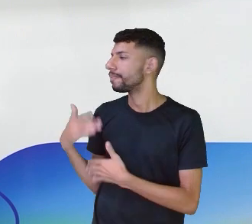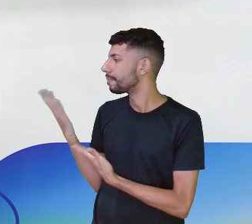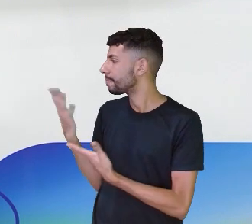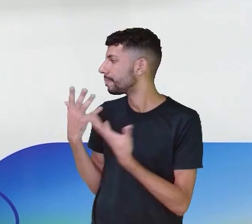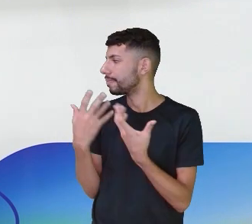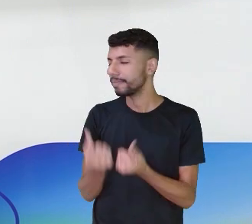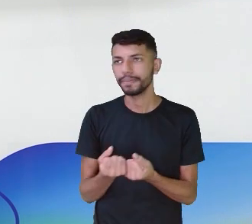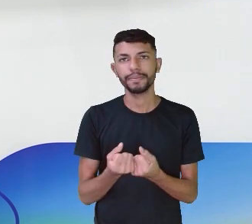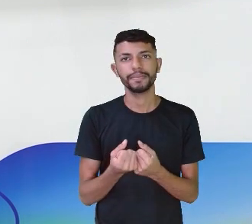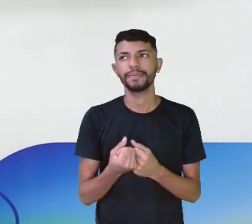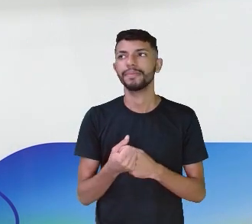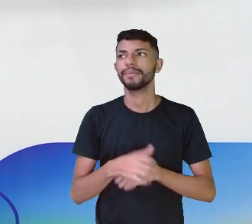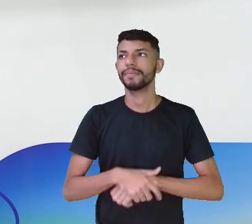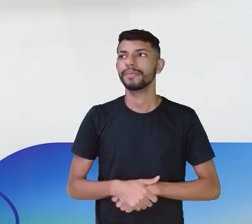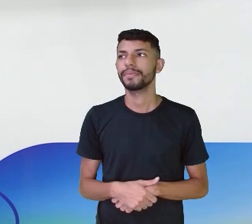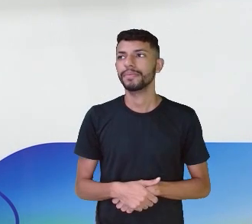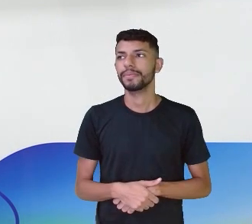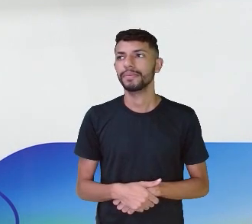Vamos lá.